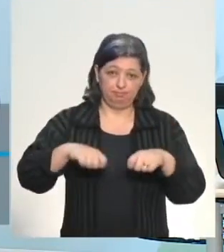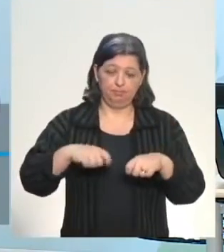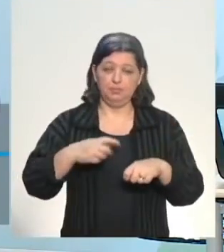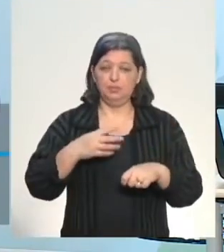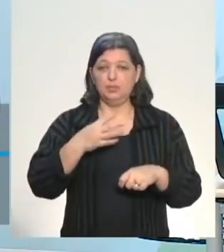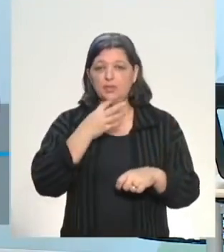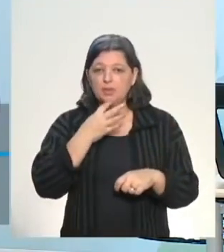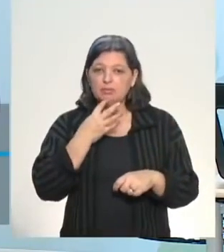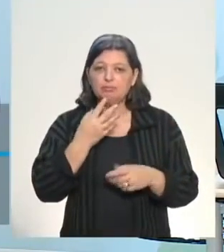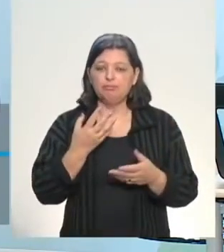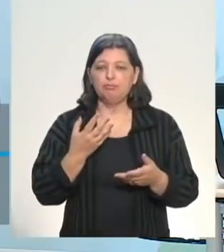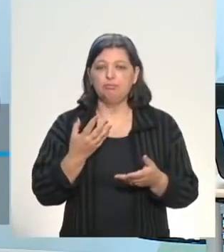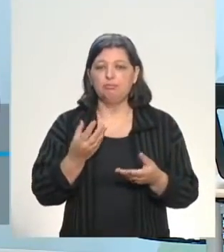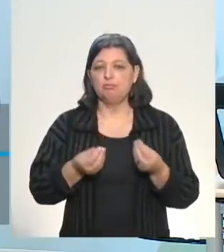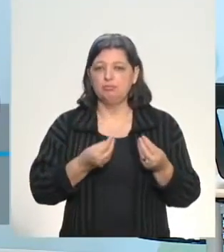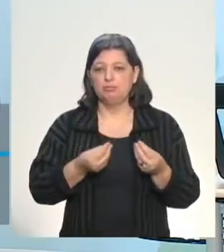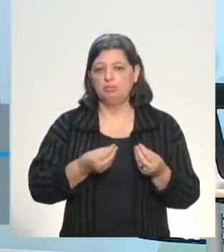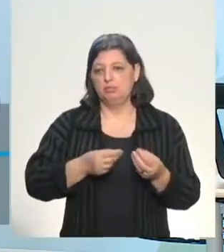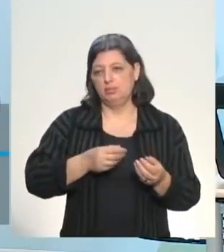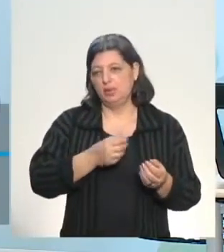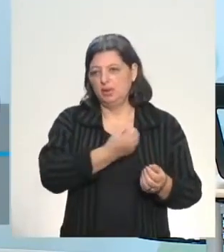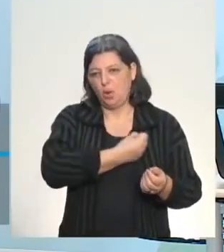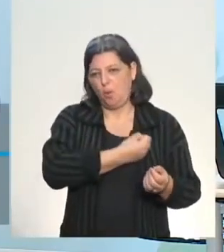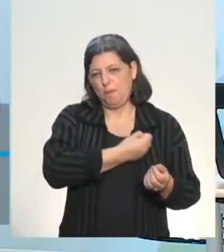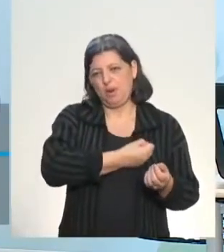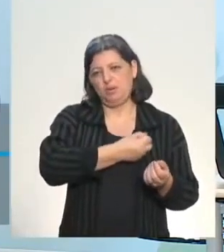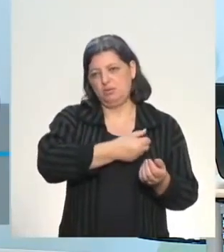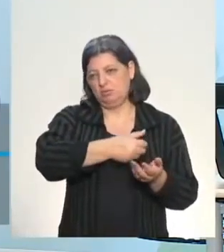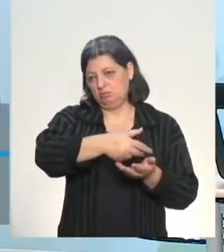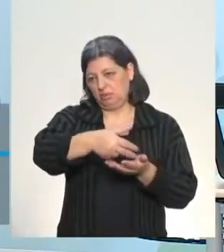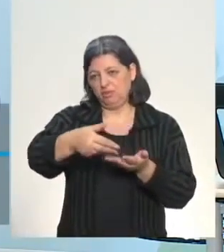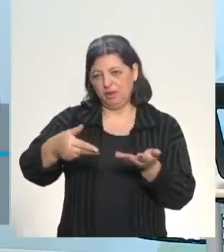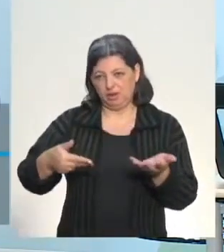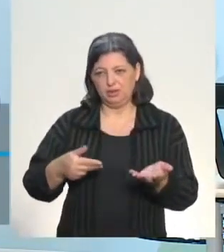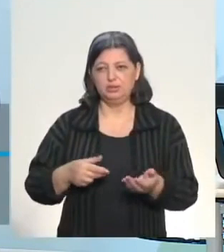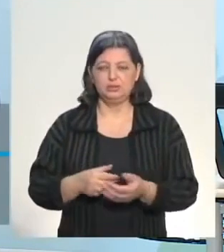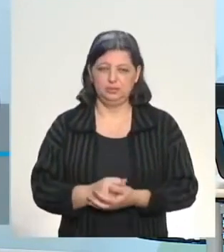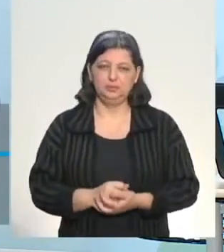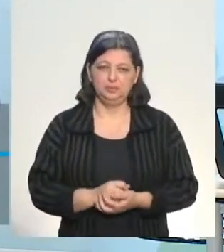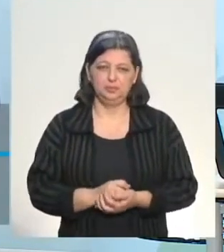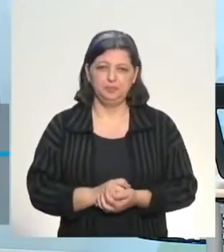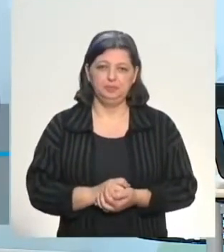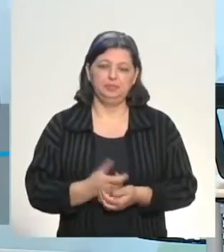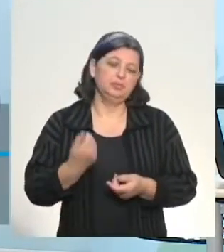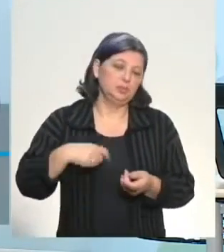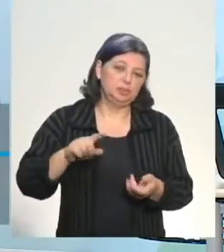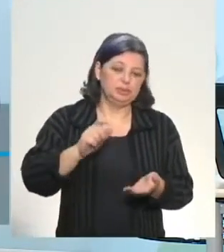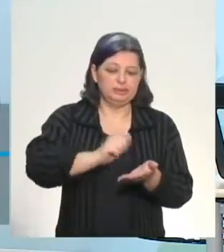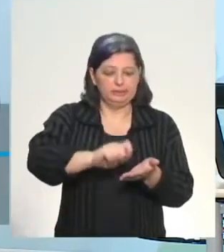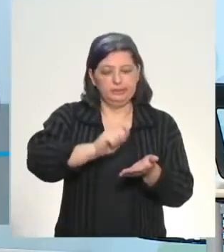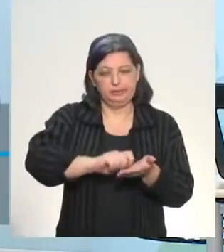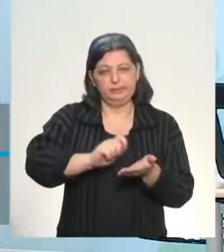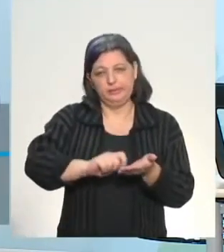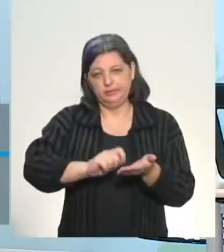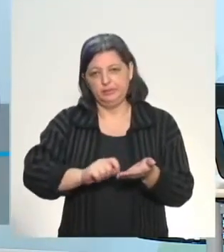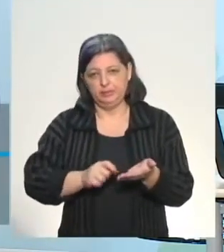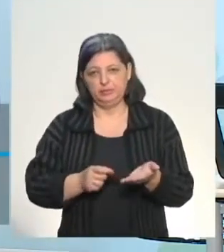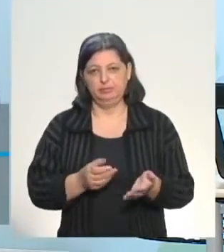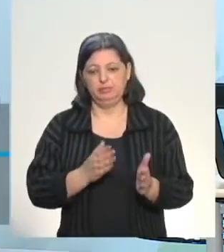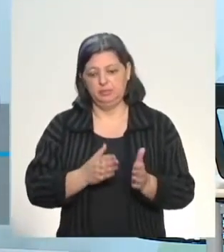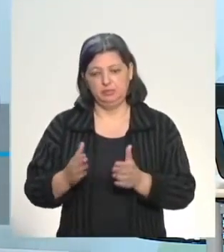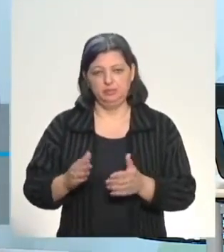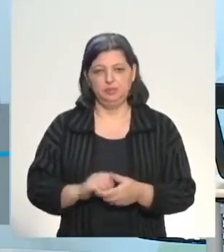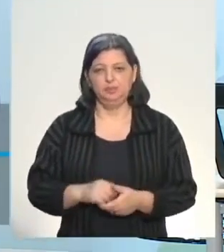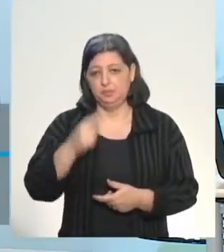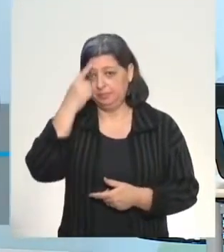encontrar valores muito distantes, sem ter necessidade de você ficar descrevendo um por um. Então, é essa a ideia,